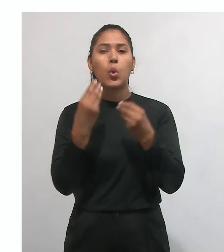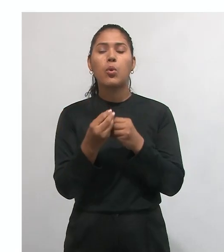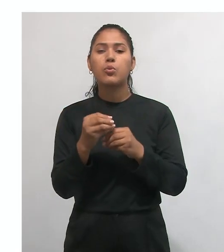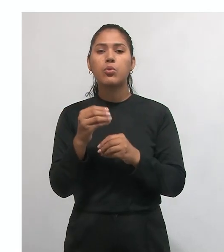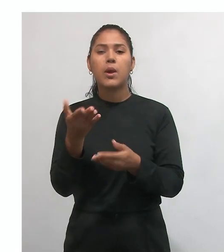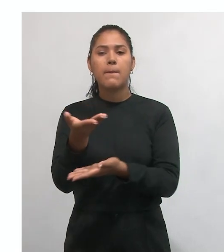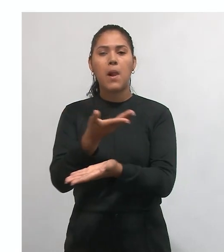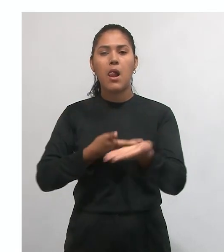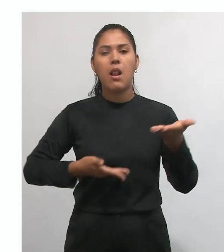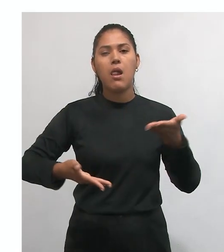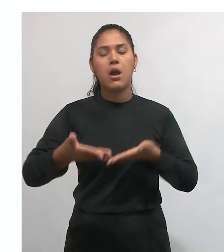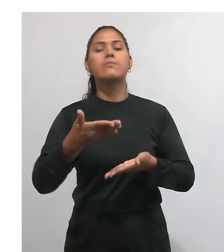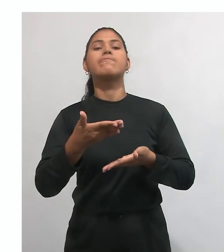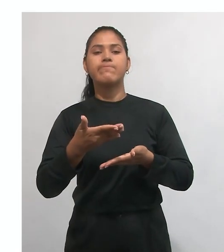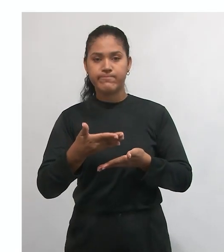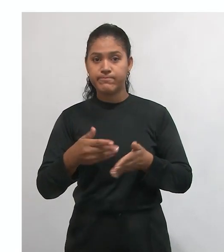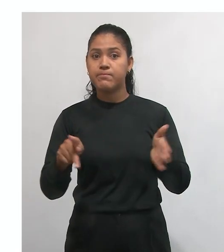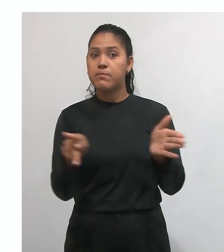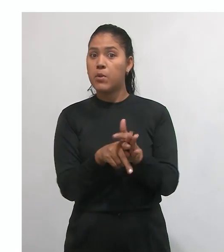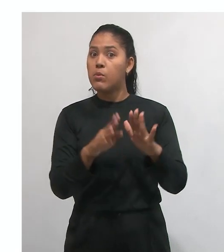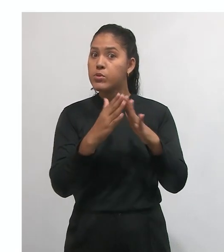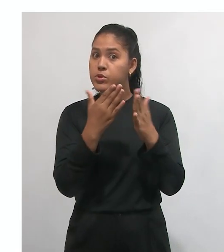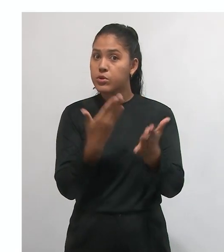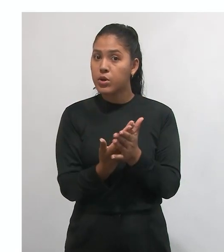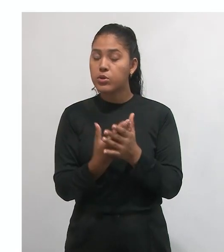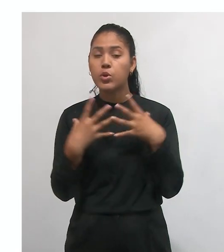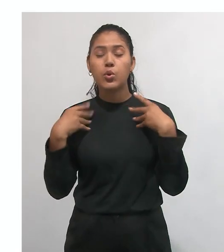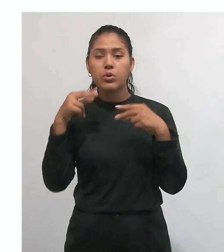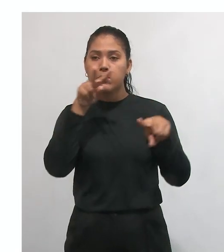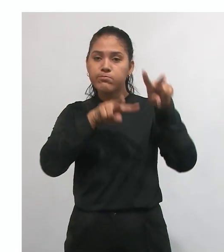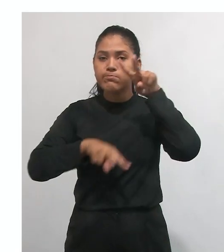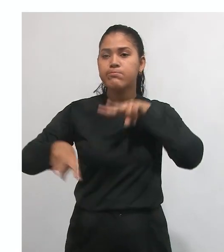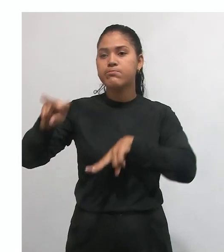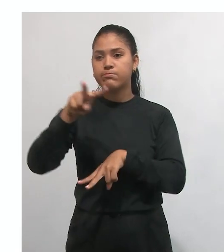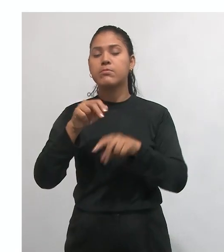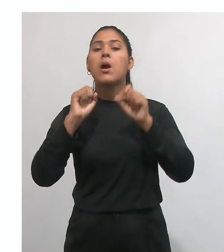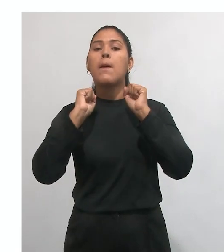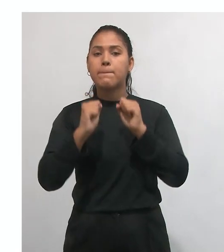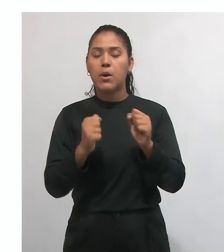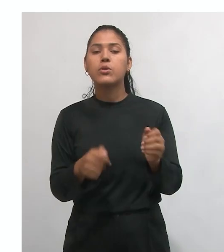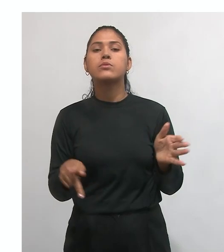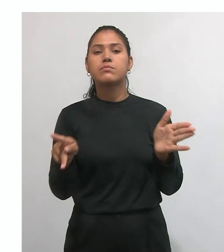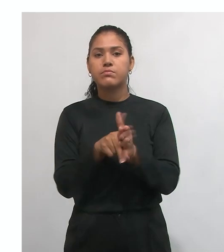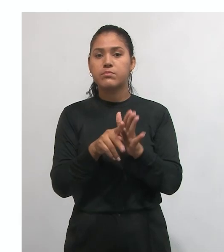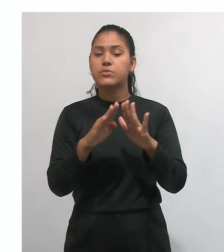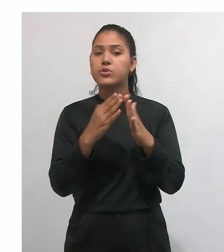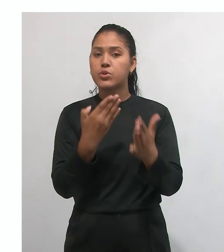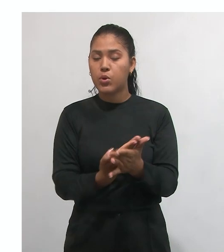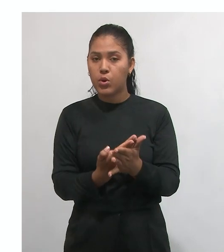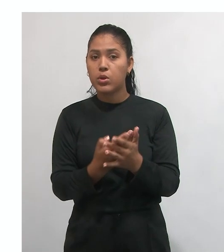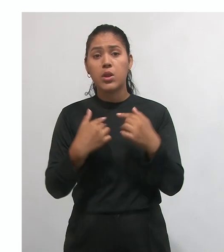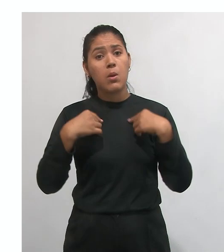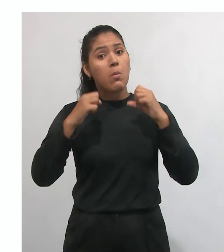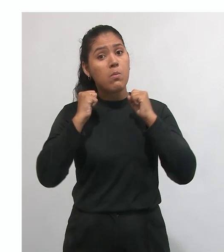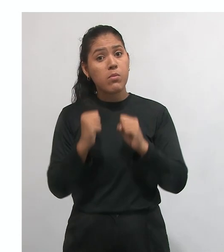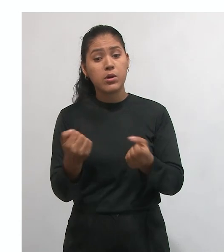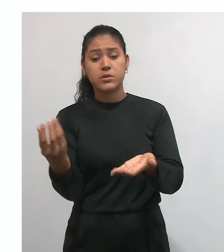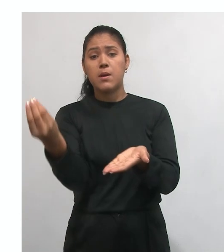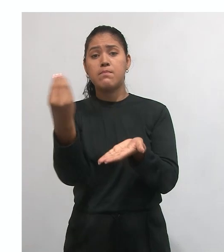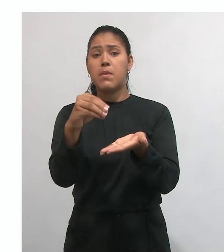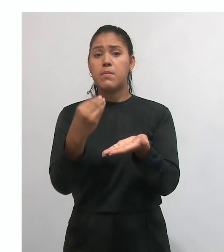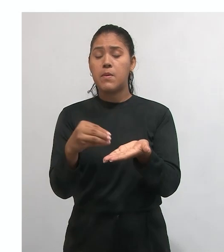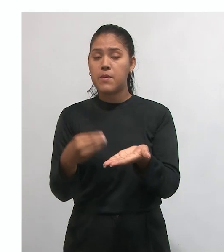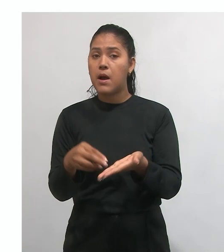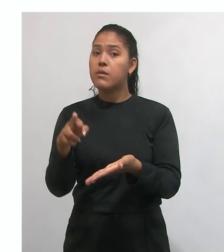que for de oralidade também, e tudo aquilo que eu estiver visualizando pode até ser transformado